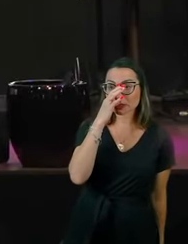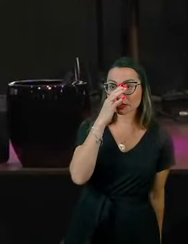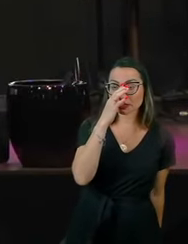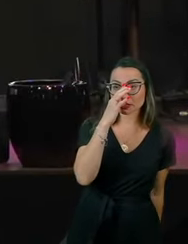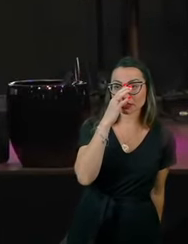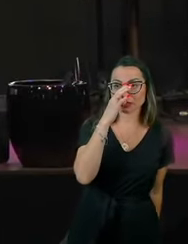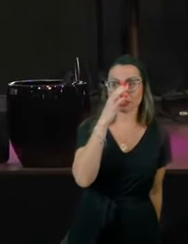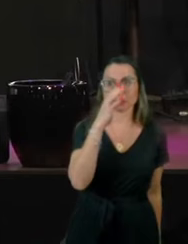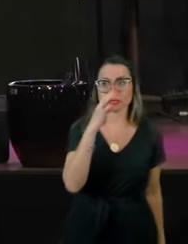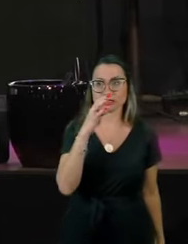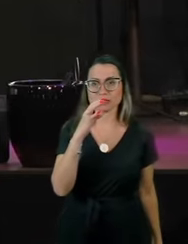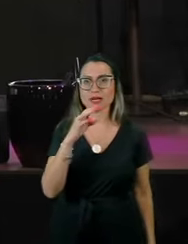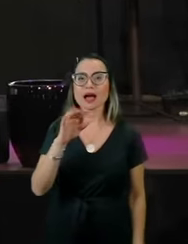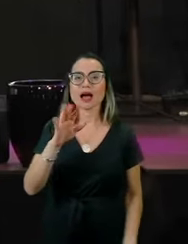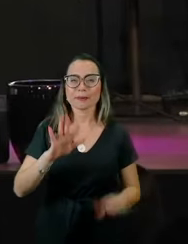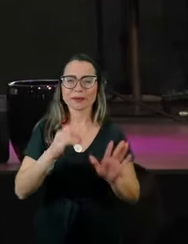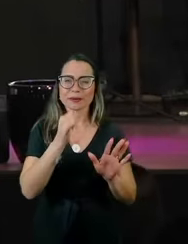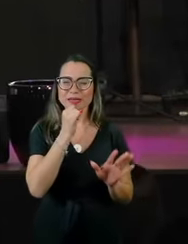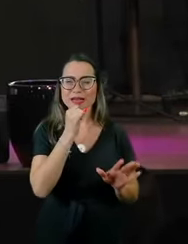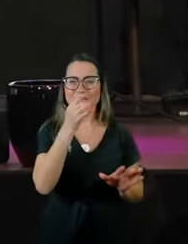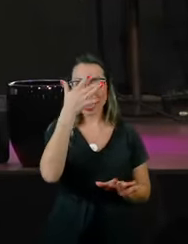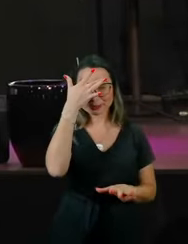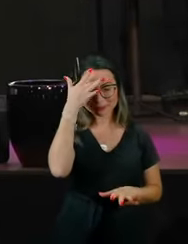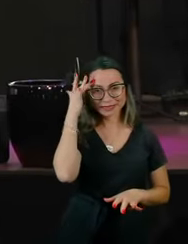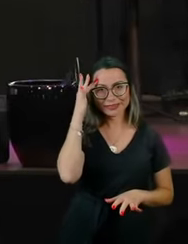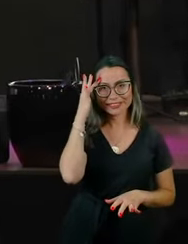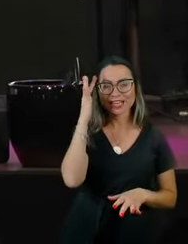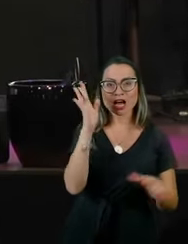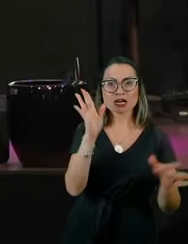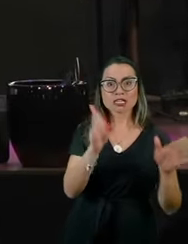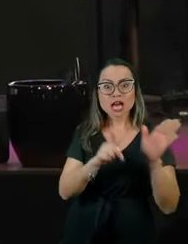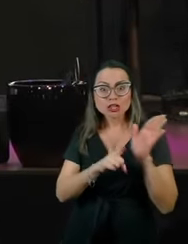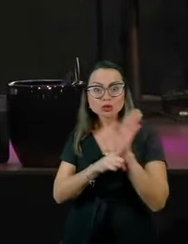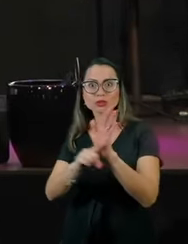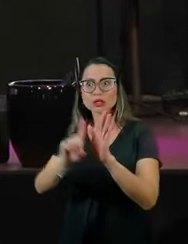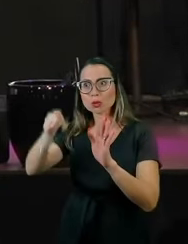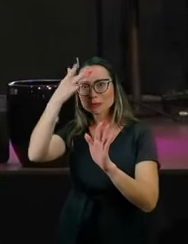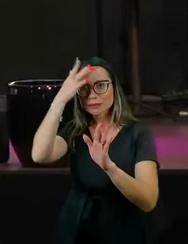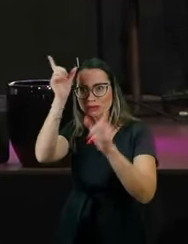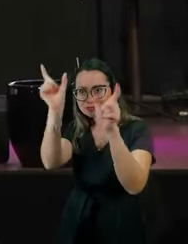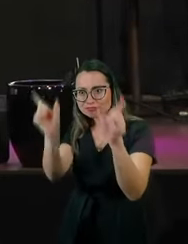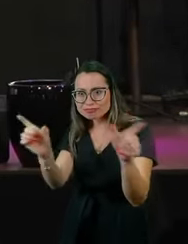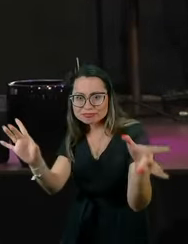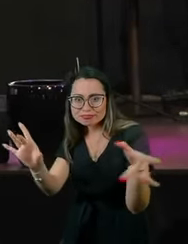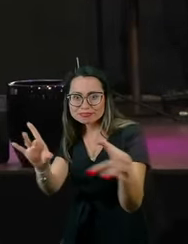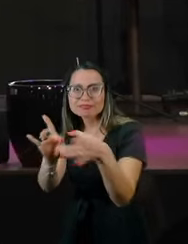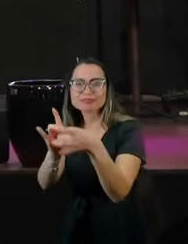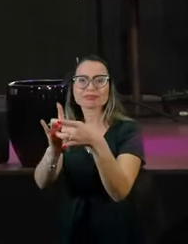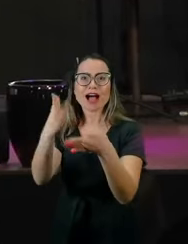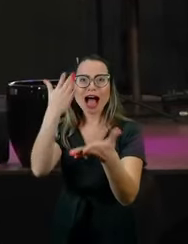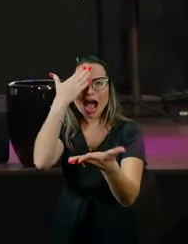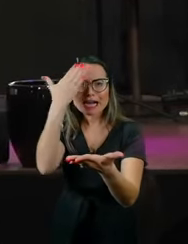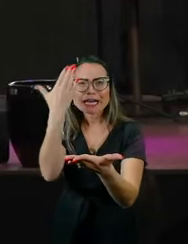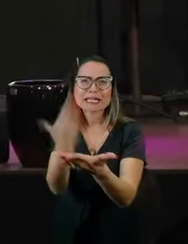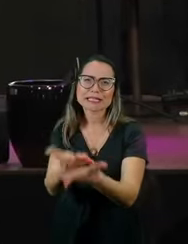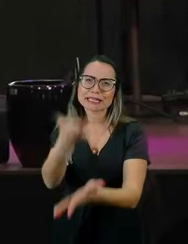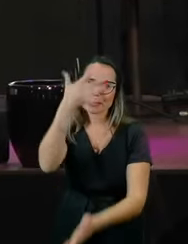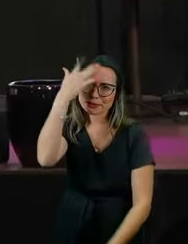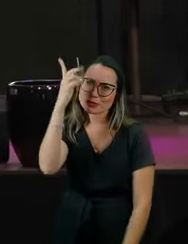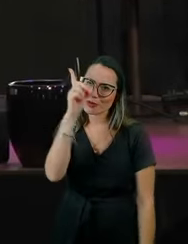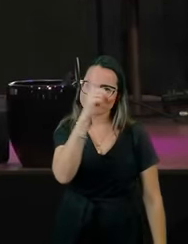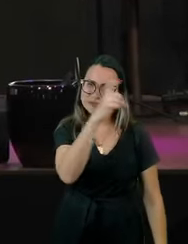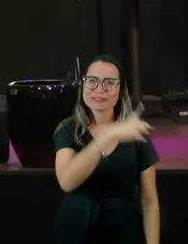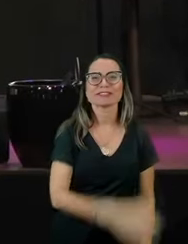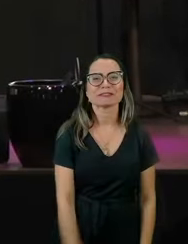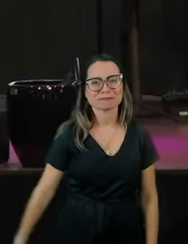Eu lembro, a Lani é uma mulher conectora, que eu podia dizer isso dela. Ela é muito conectora, ela sempre está conectando alguém. E eu